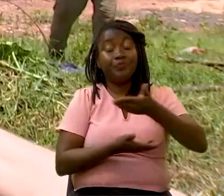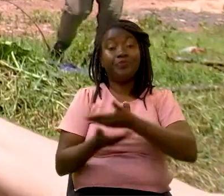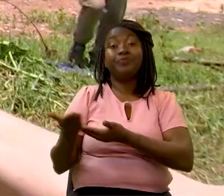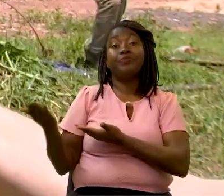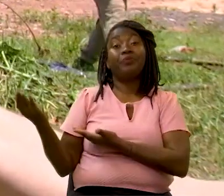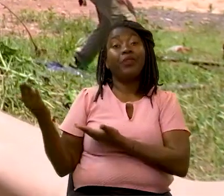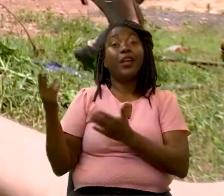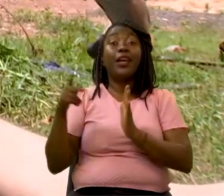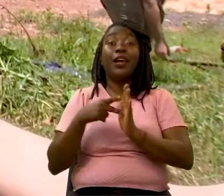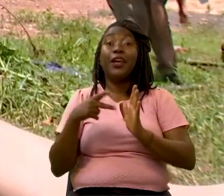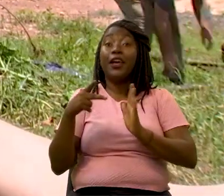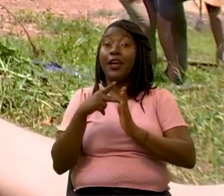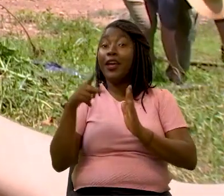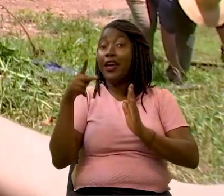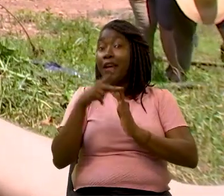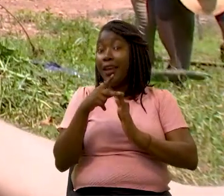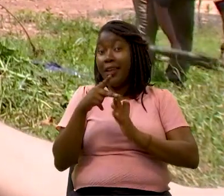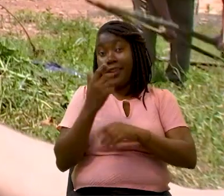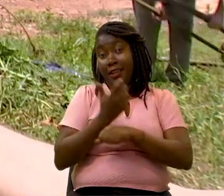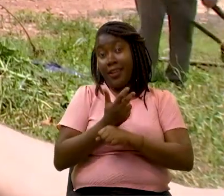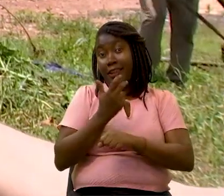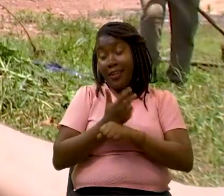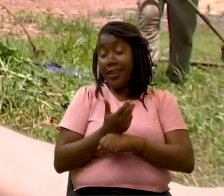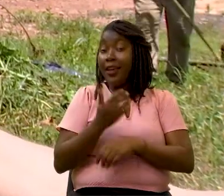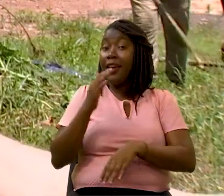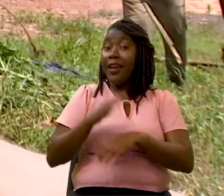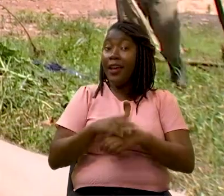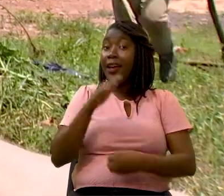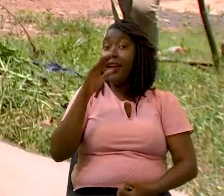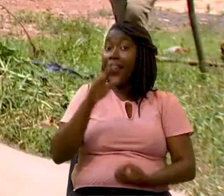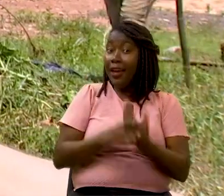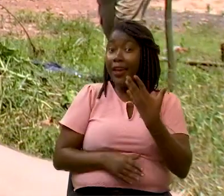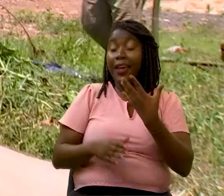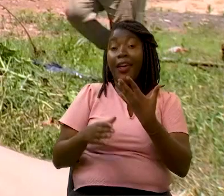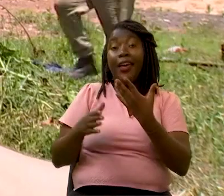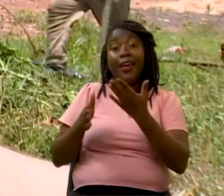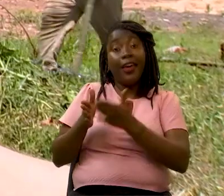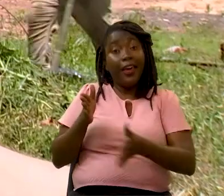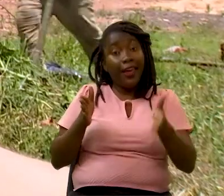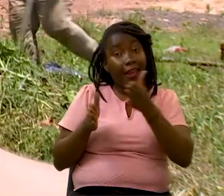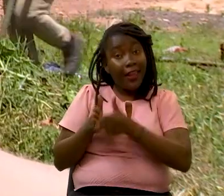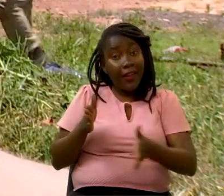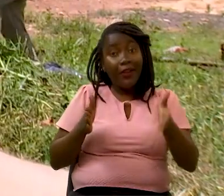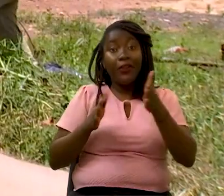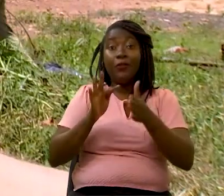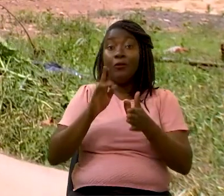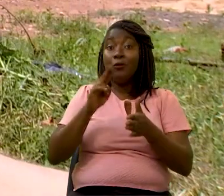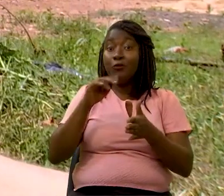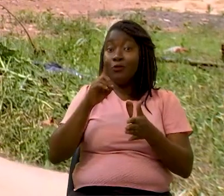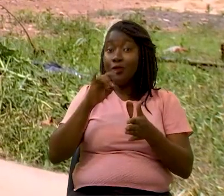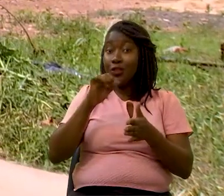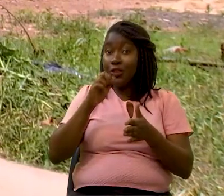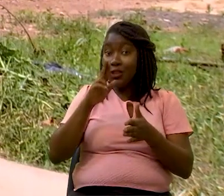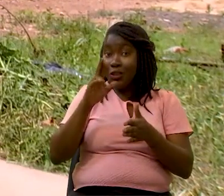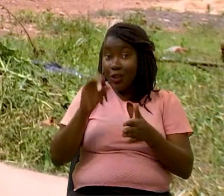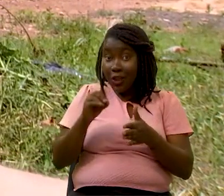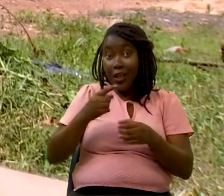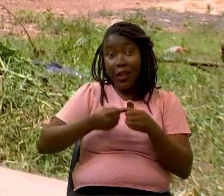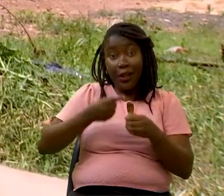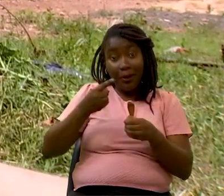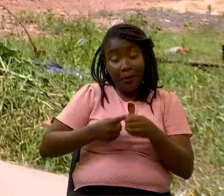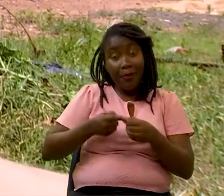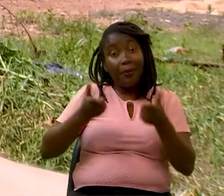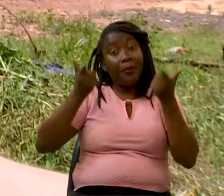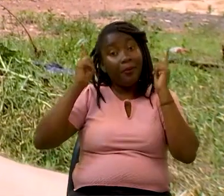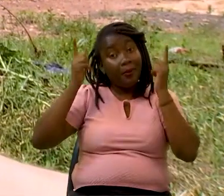Bom, esse projeto aqui, a parte da praça, é na verdade fruto da regularização fundiária que houve aqui no bairro. Então é uma